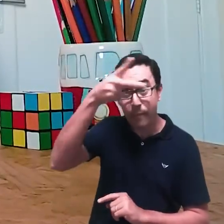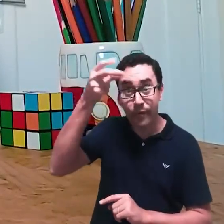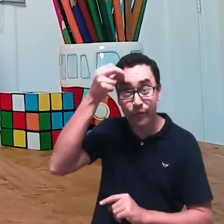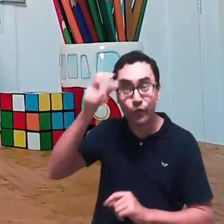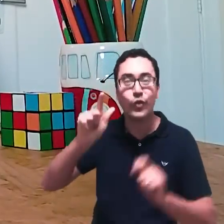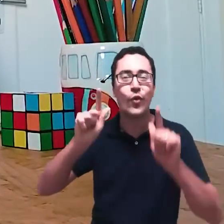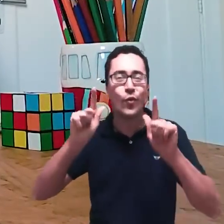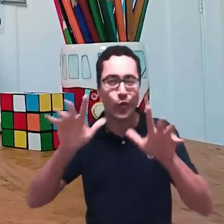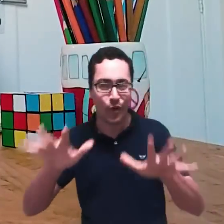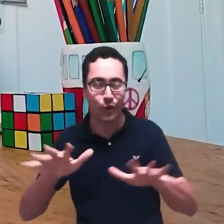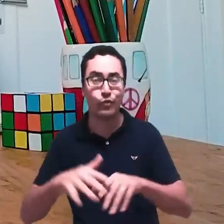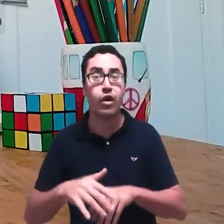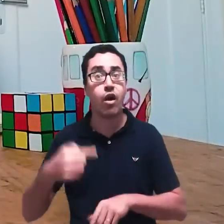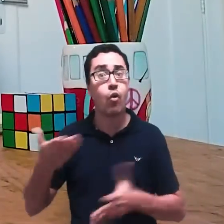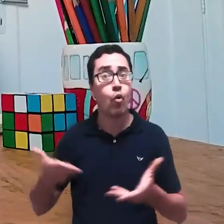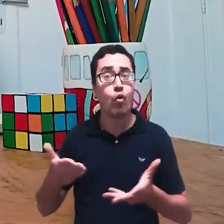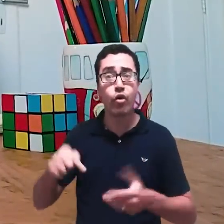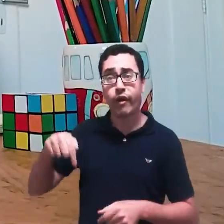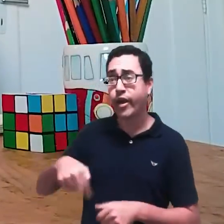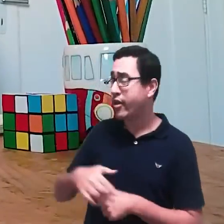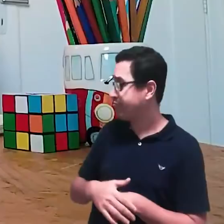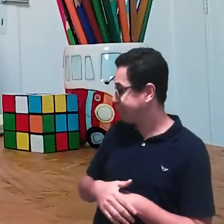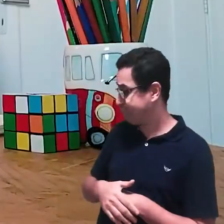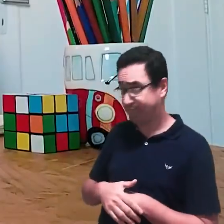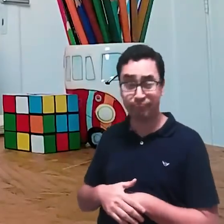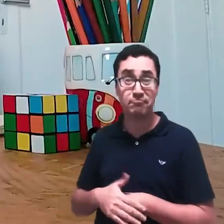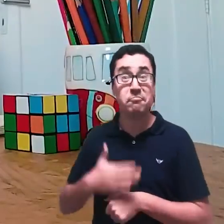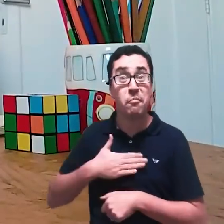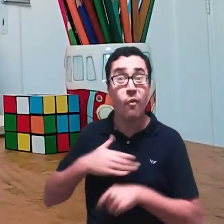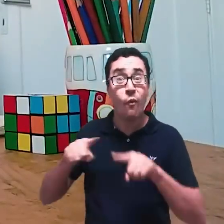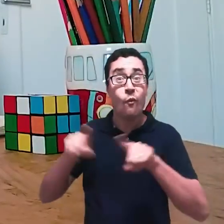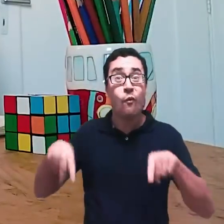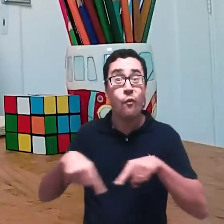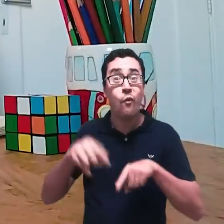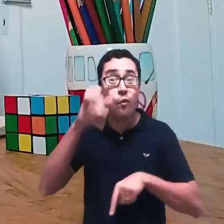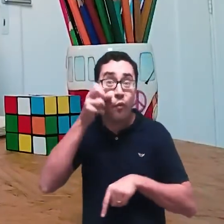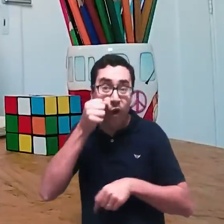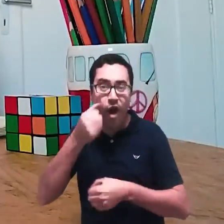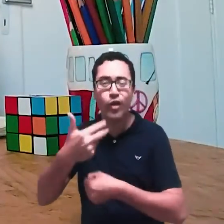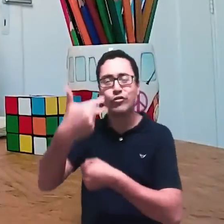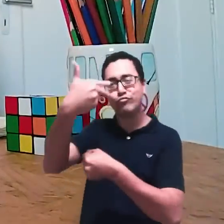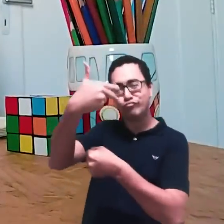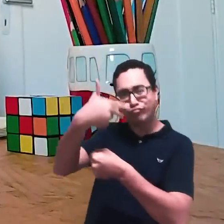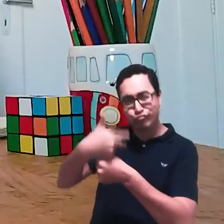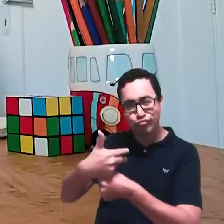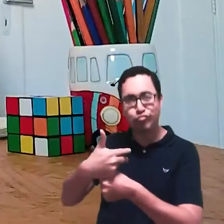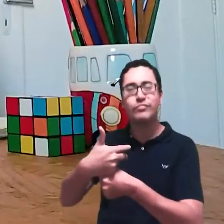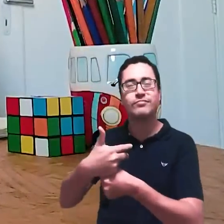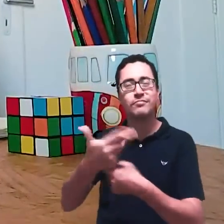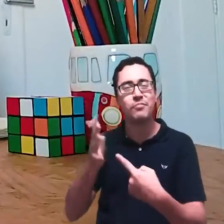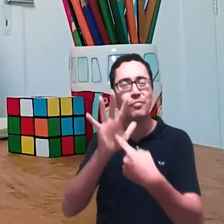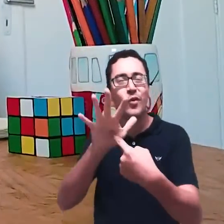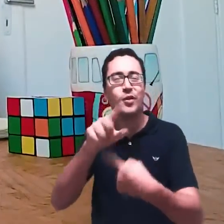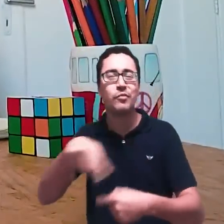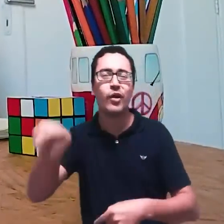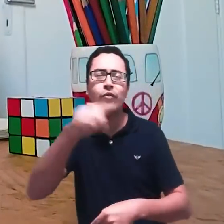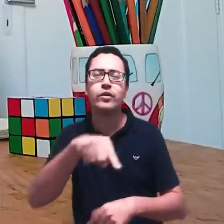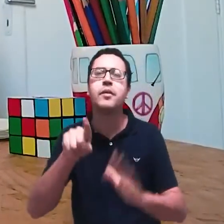Guarulhos e hoje eu tô aqui no meu quarto gravando esse vídeo para vocês. E vocês, como